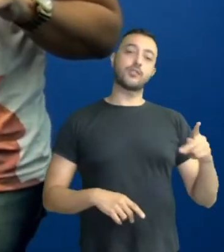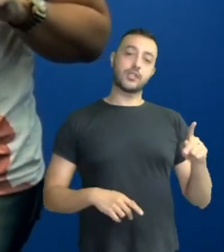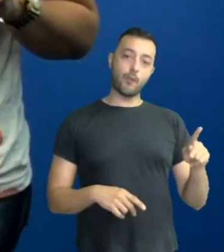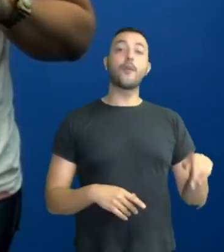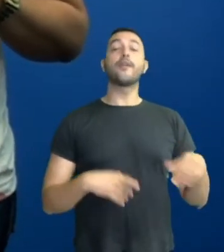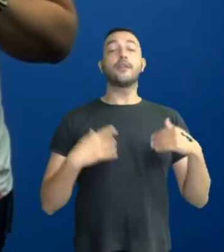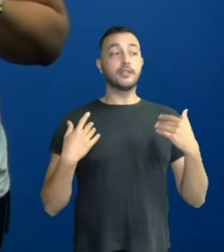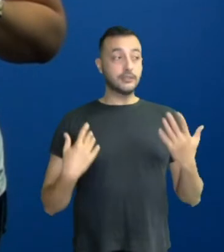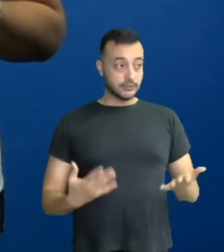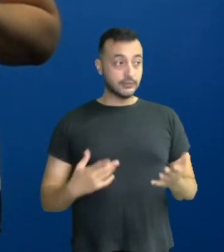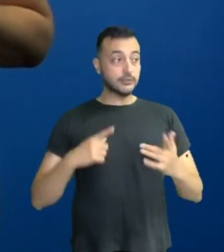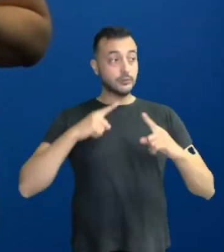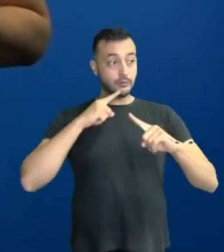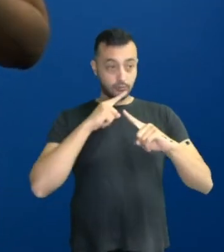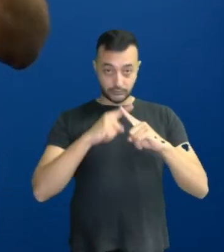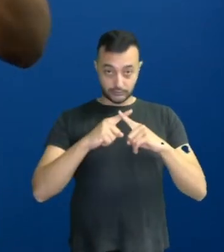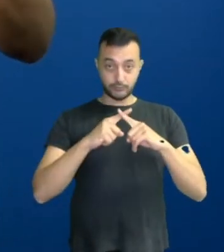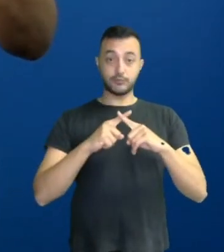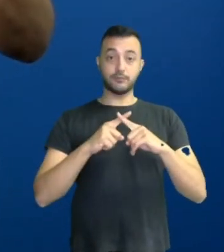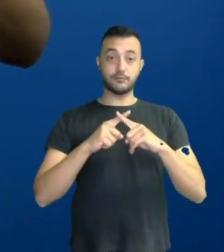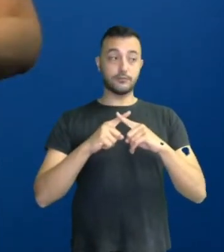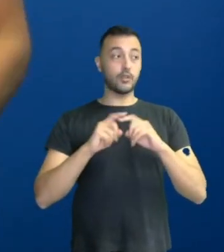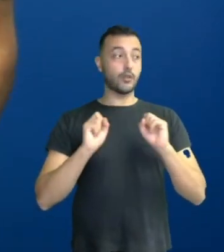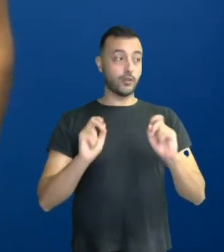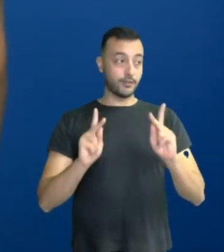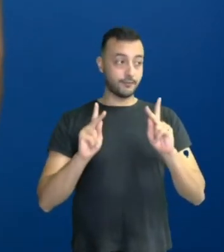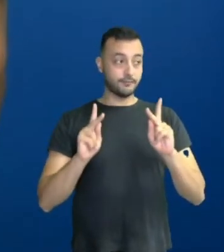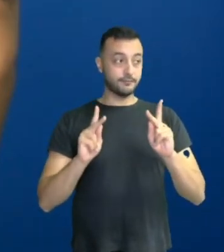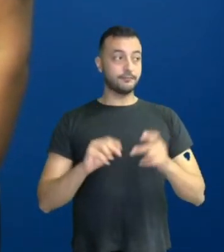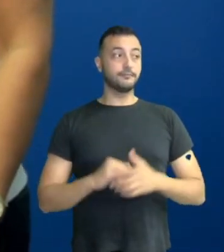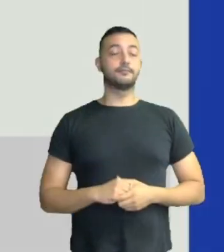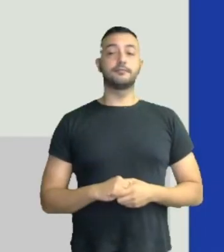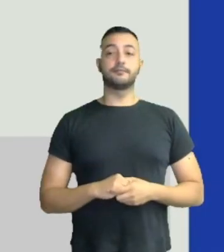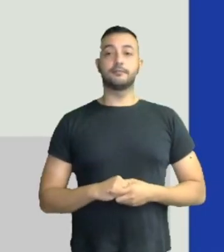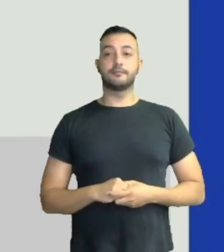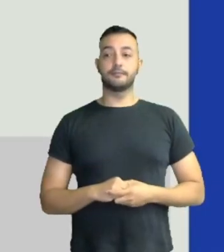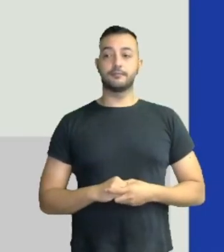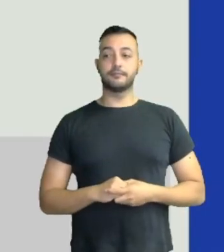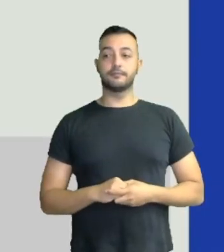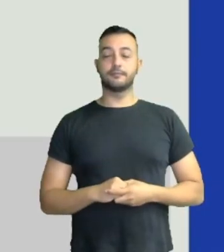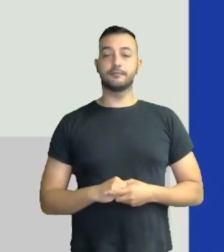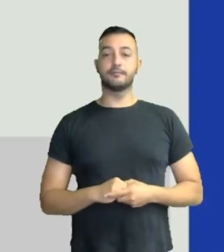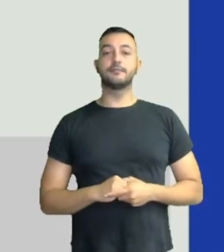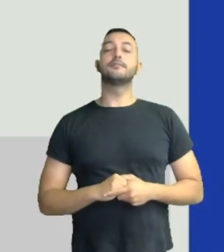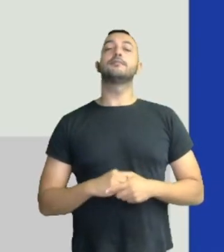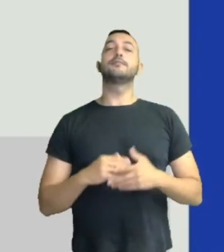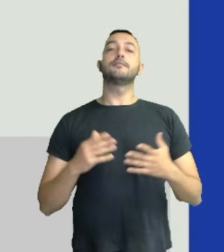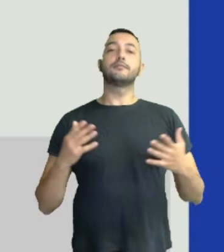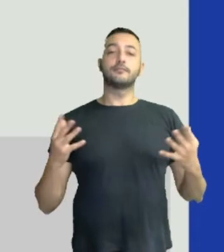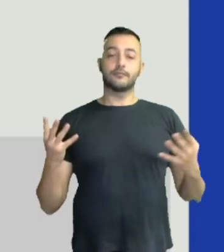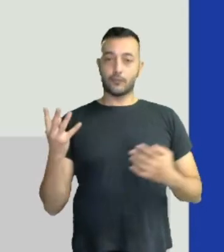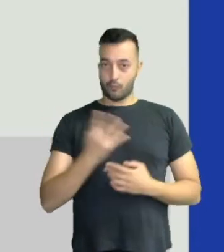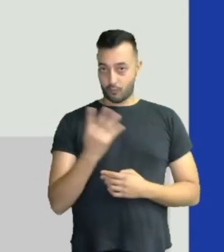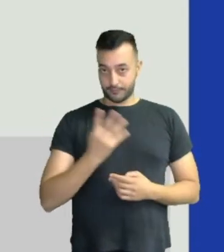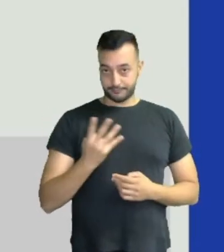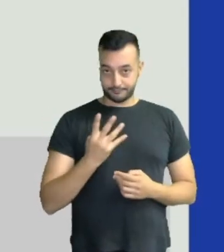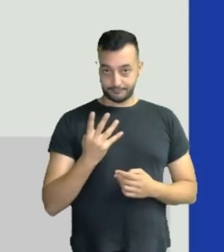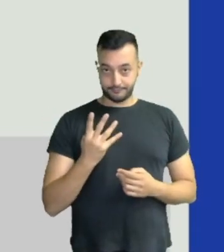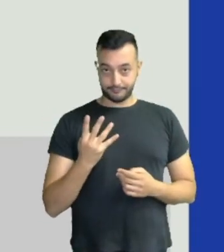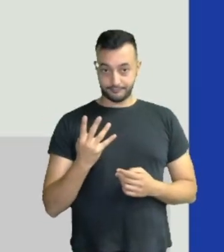Então, aí você vai multiplicar, ok? E a nossa questão